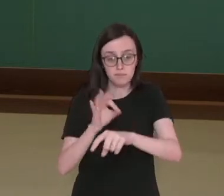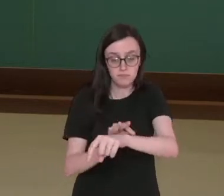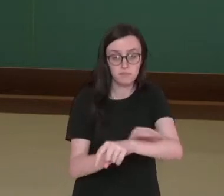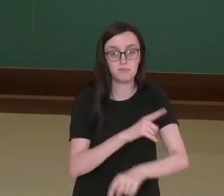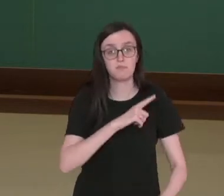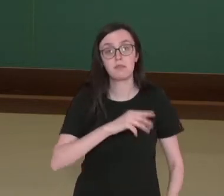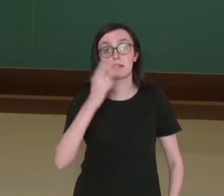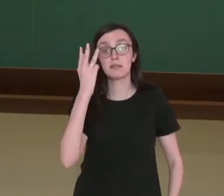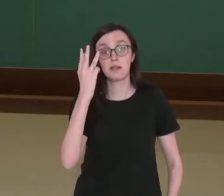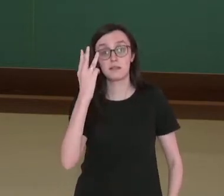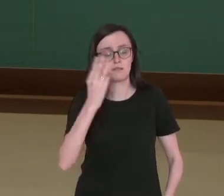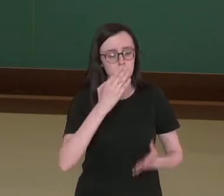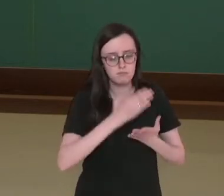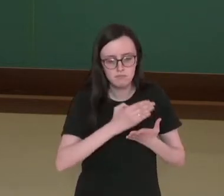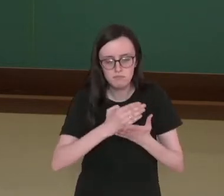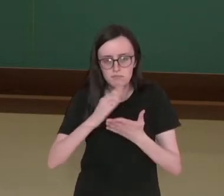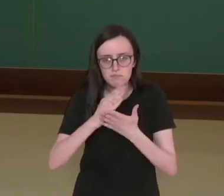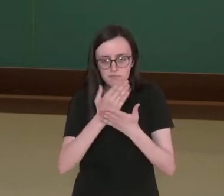três partes